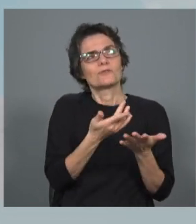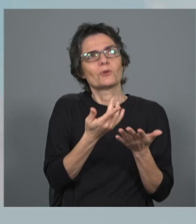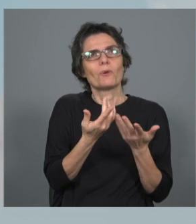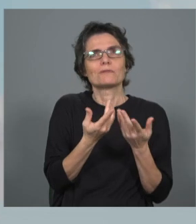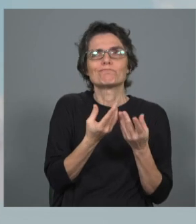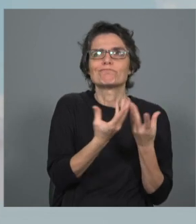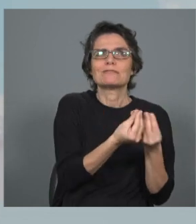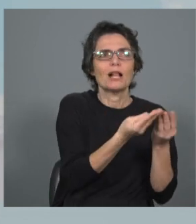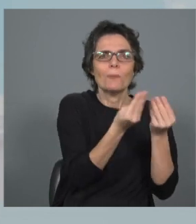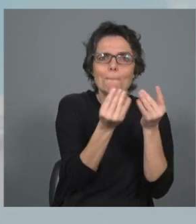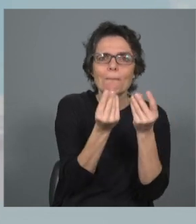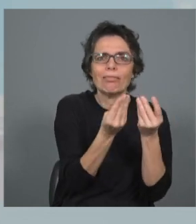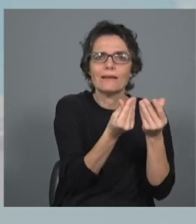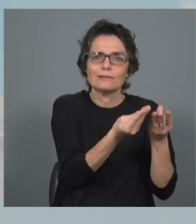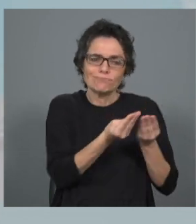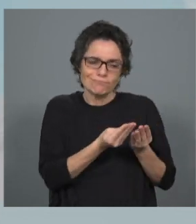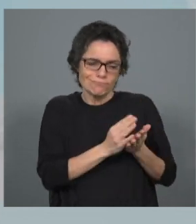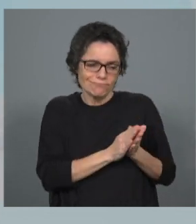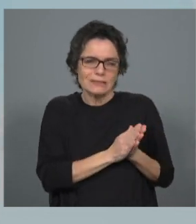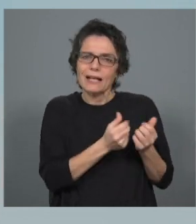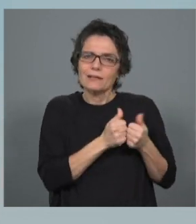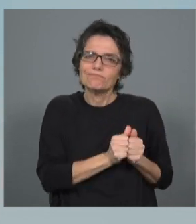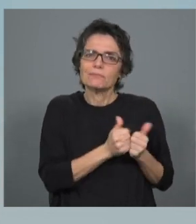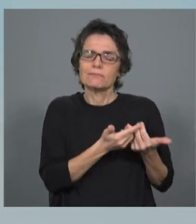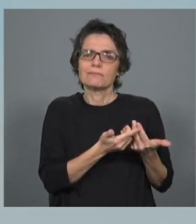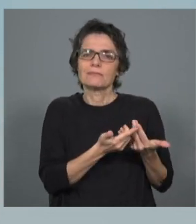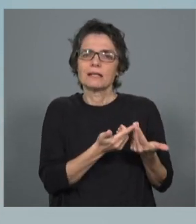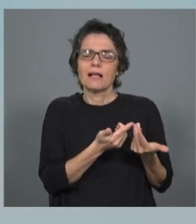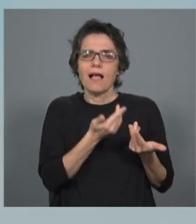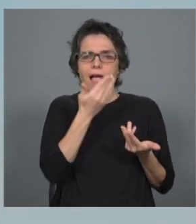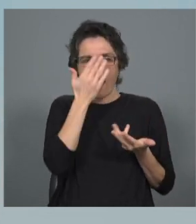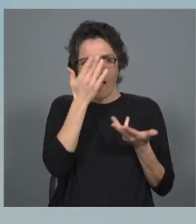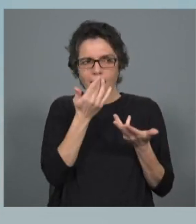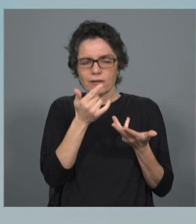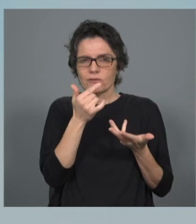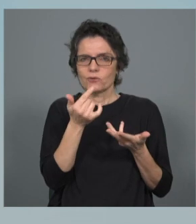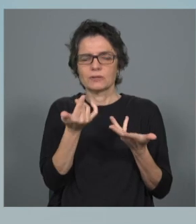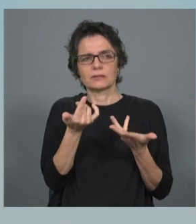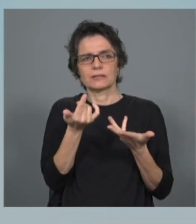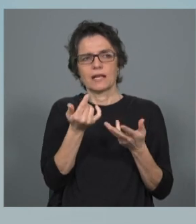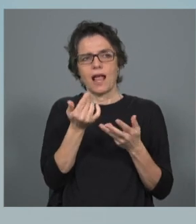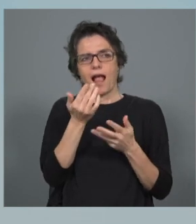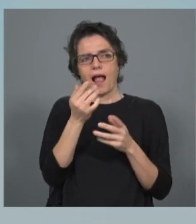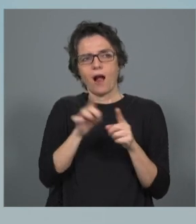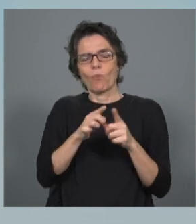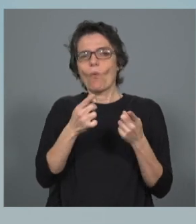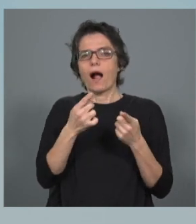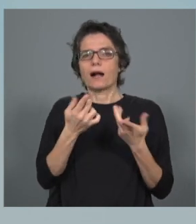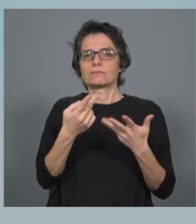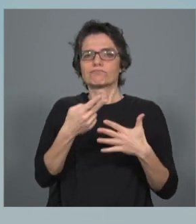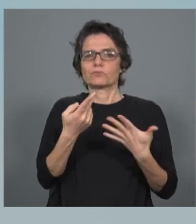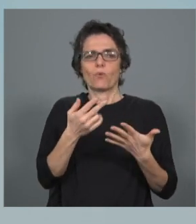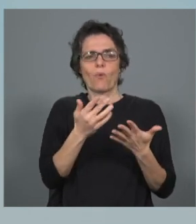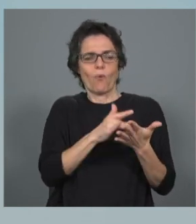sentido, é uma espécie de um palco onde tudo pode acontecer e a experiência de um livro, a própria experiência de ler, de